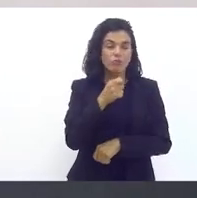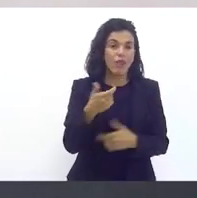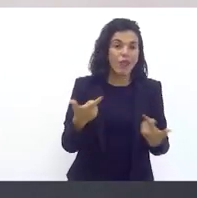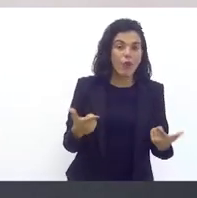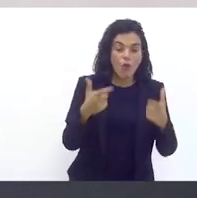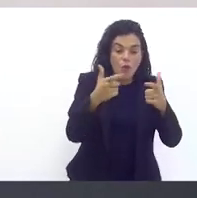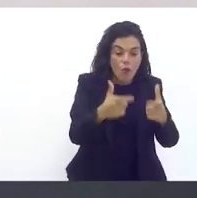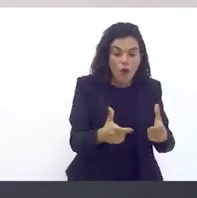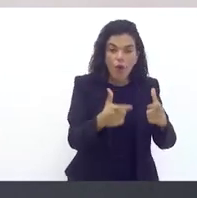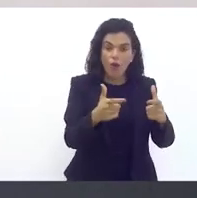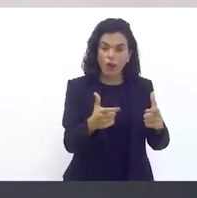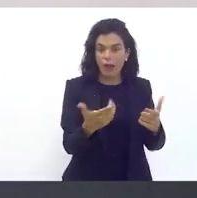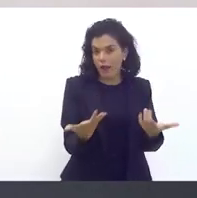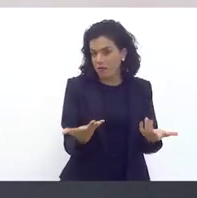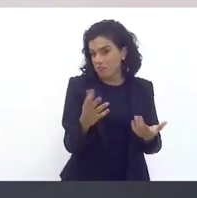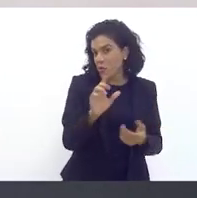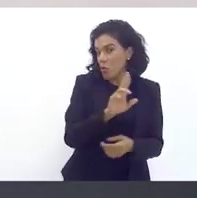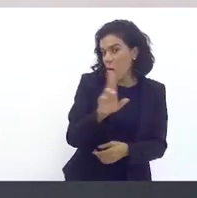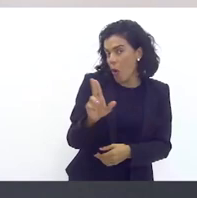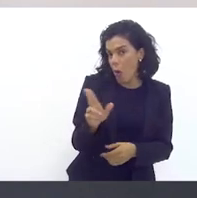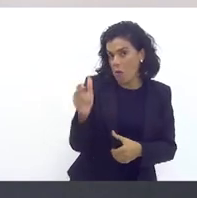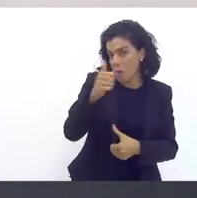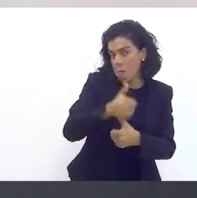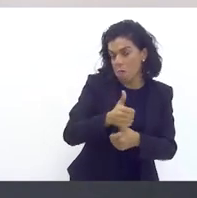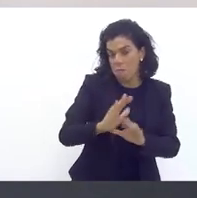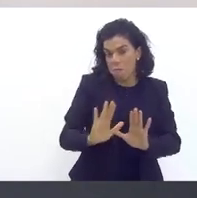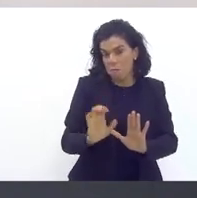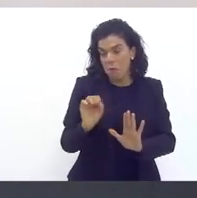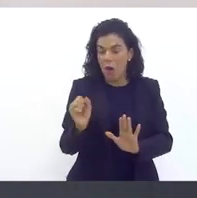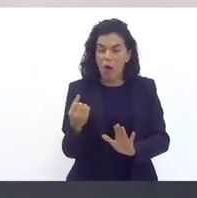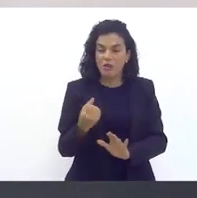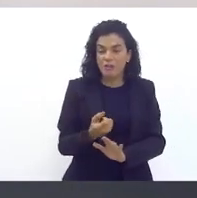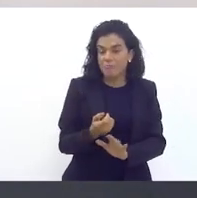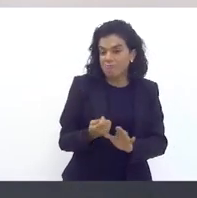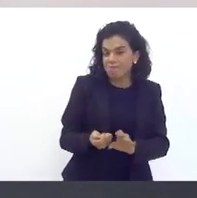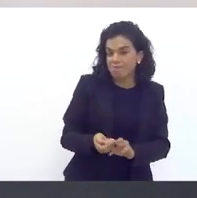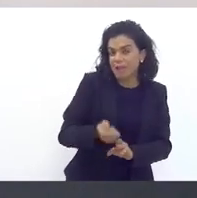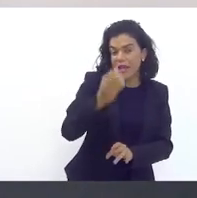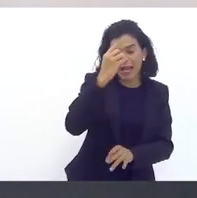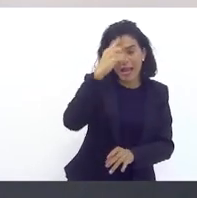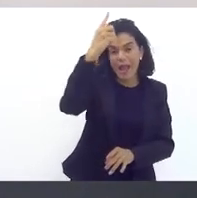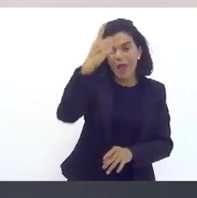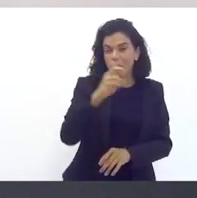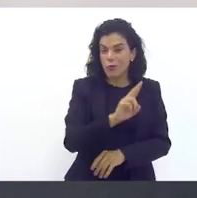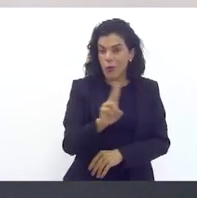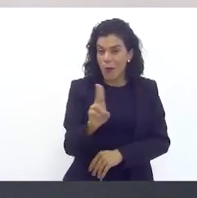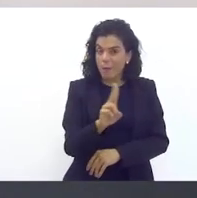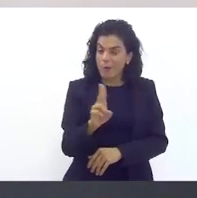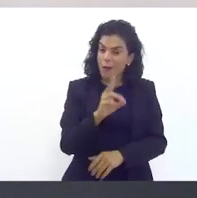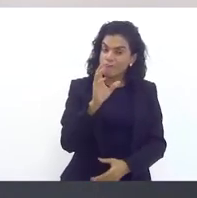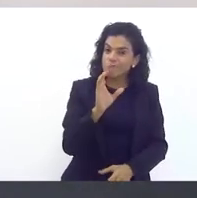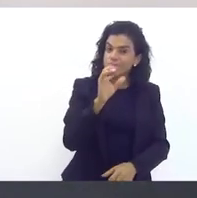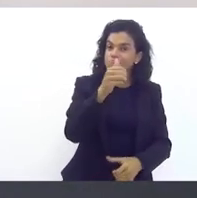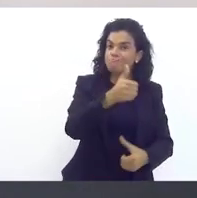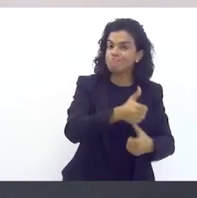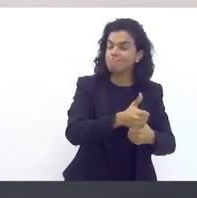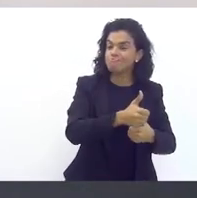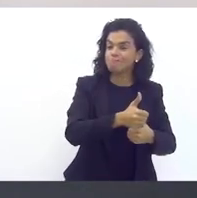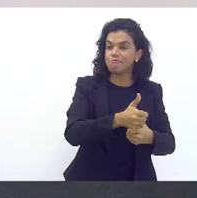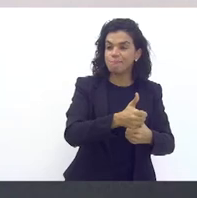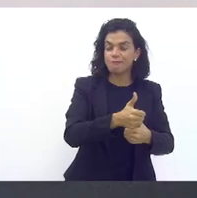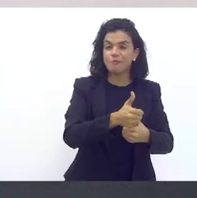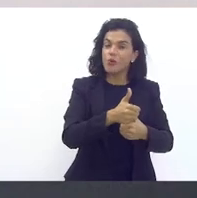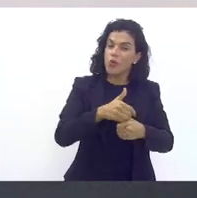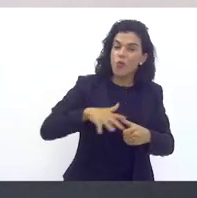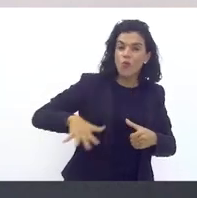um local, seja lá o que nome a gente queira dar, deputado Luiz Paulo vai dar um nome melhor, mas que a gente possa efetivamente, né,